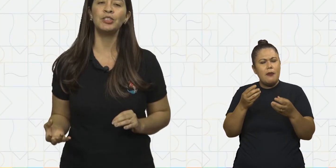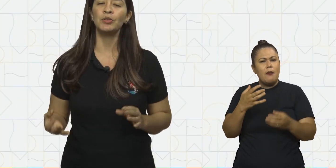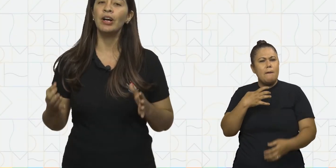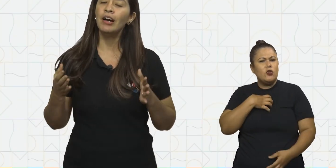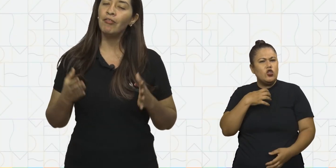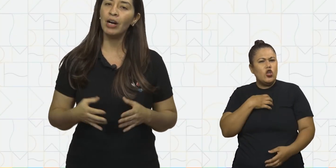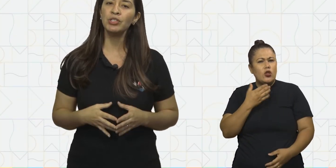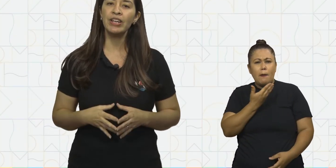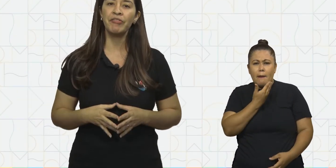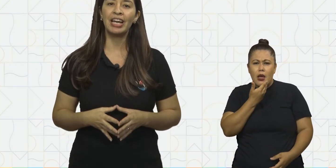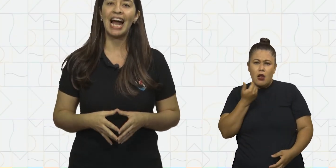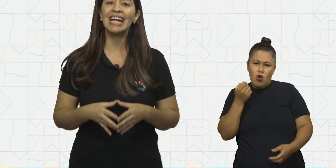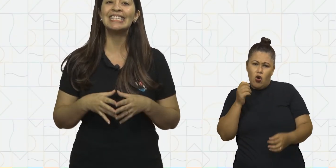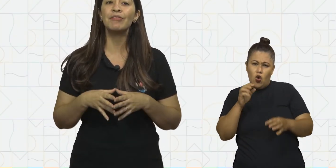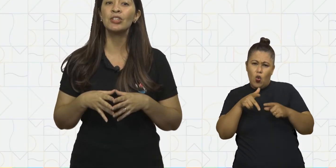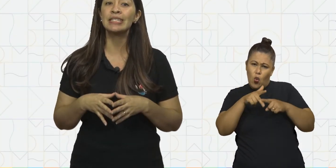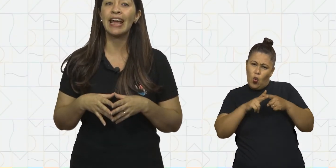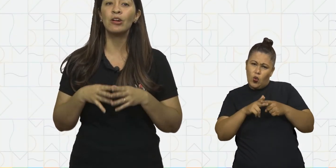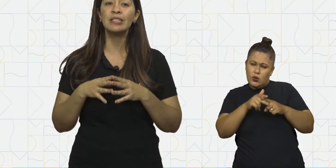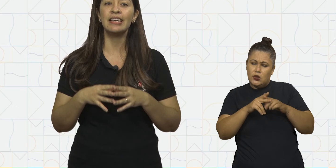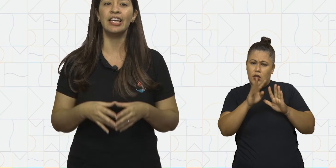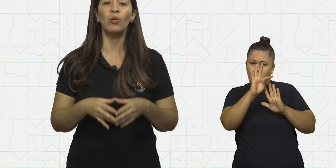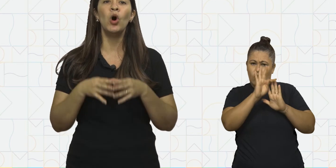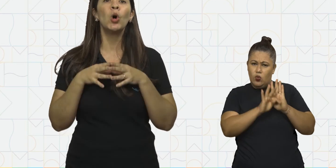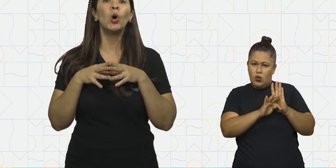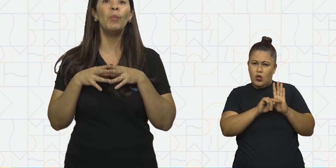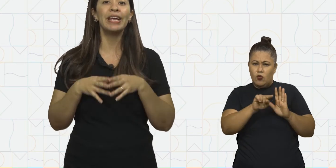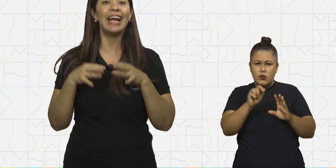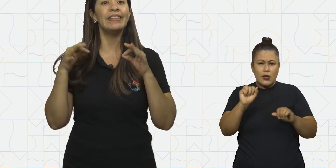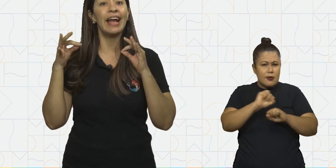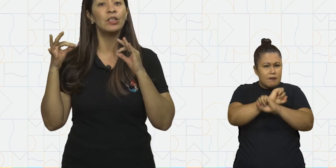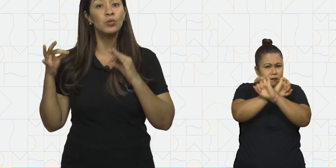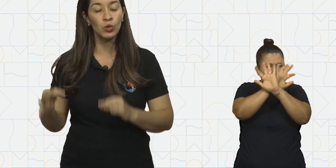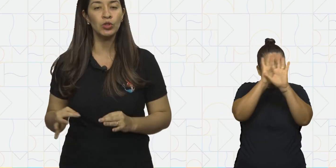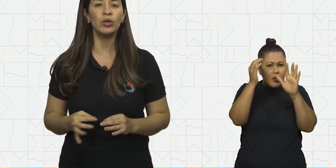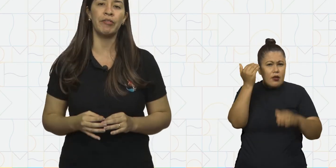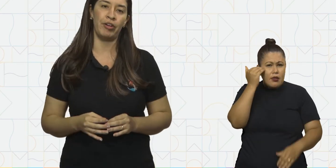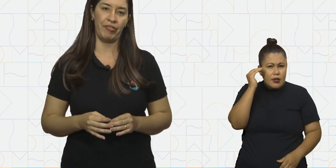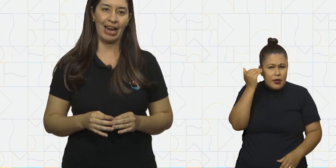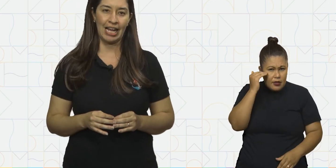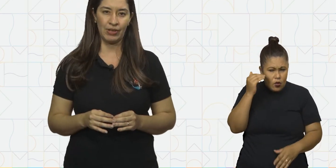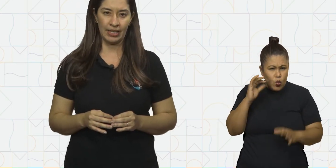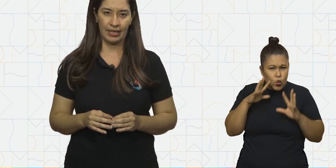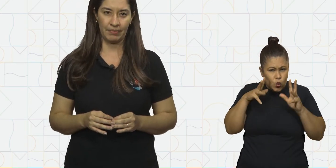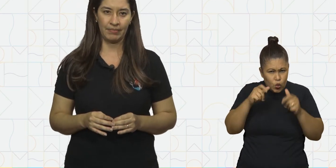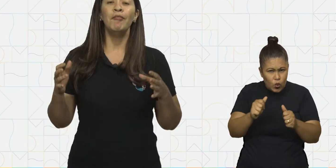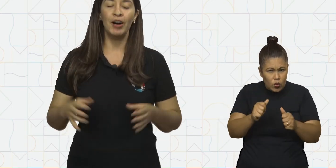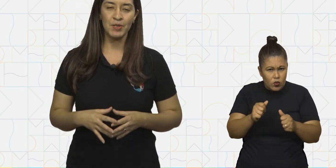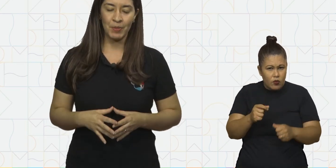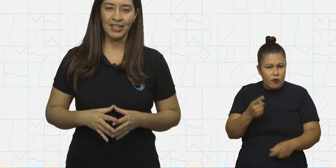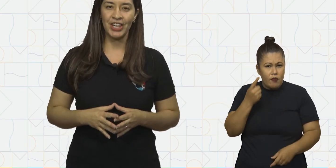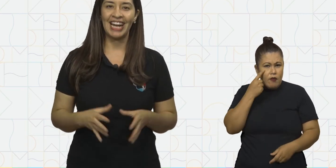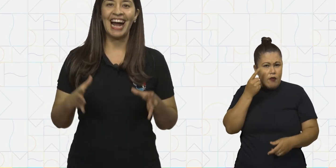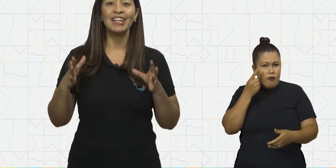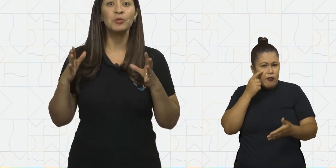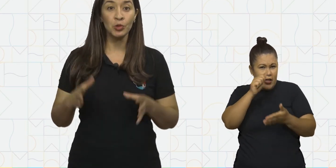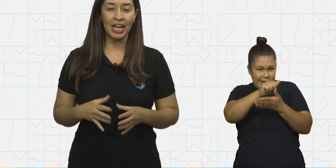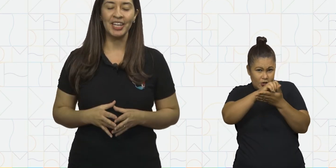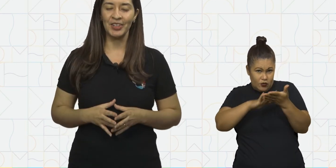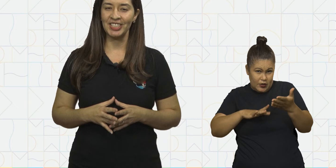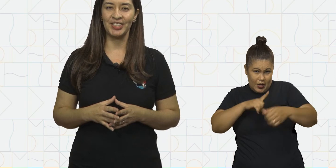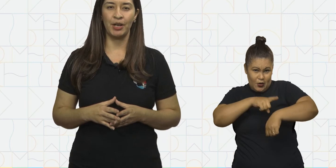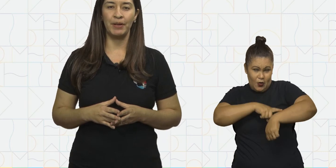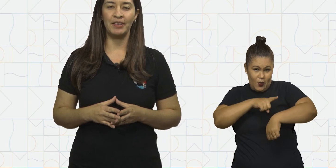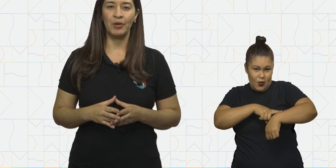próprio texto, vamos verificar se você conseguiu compreender tudo o que foi falado aqui. Vamos praticar